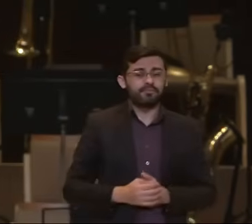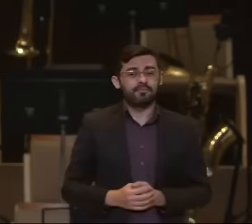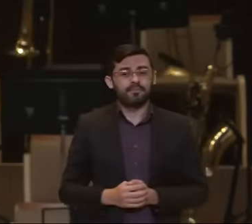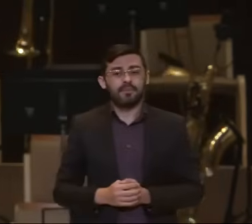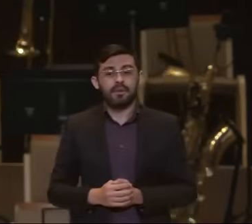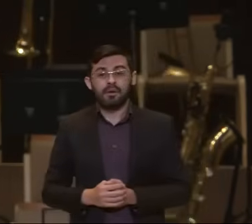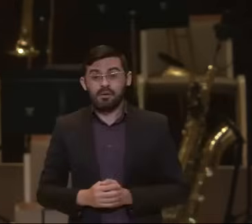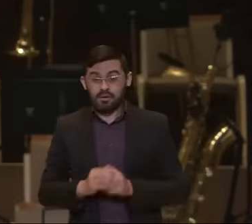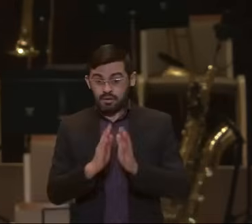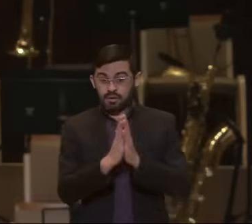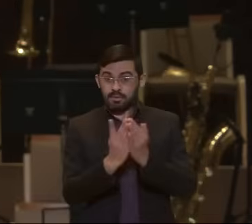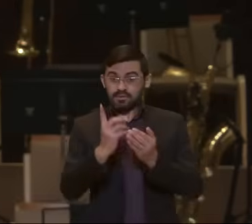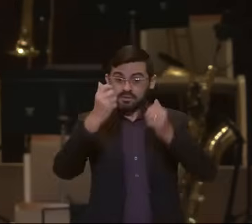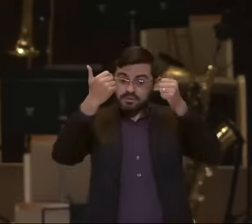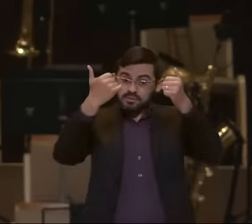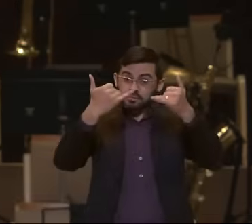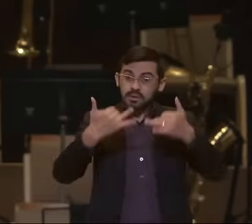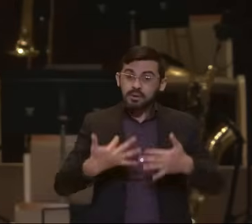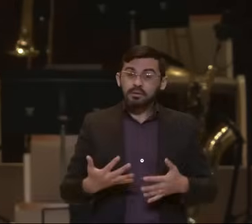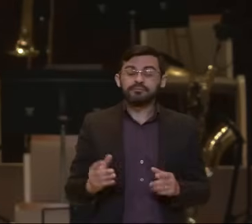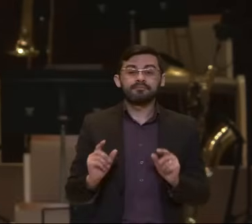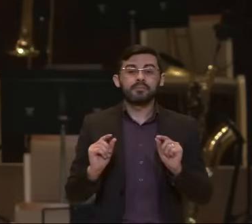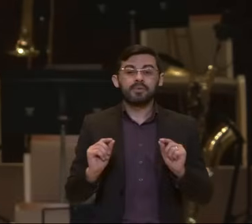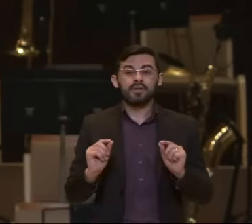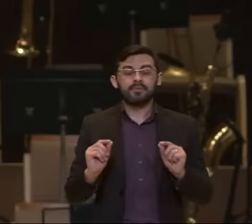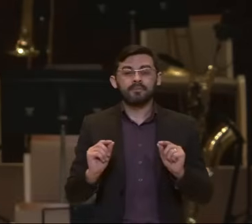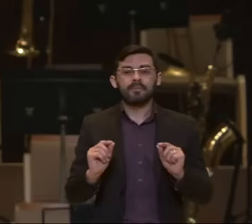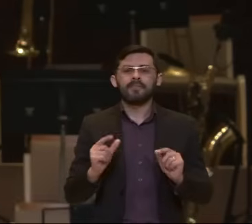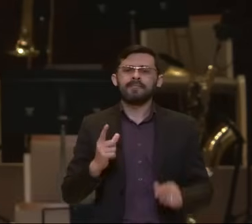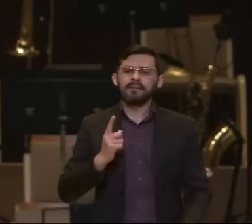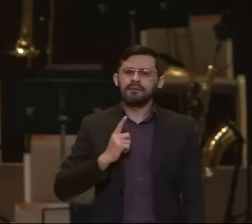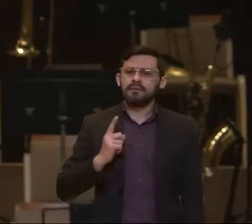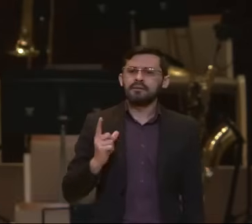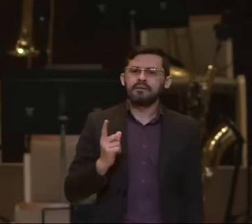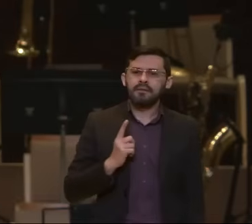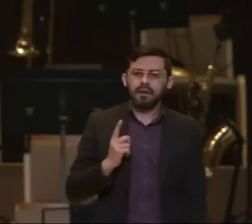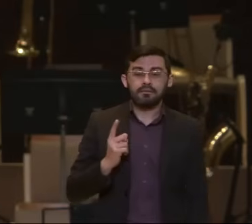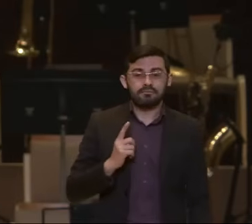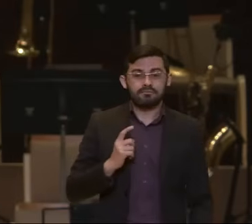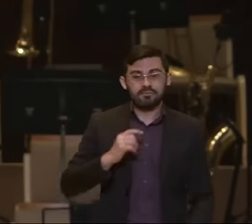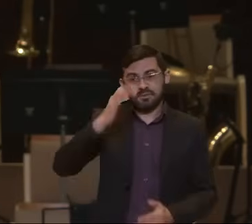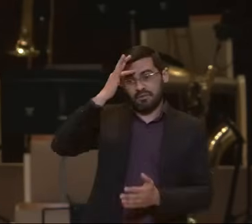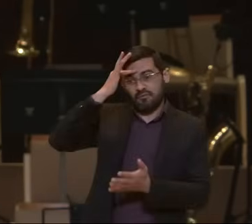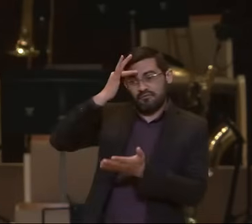O que a Bíblia está ensinando para a gente existem tipos de fé